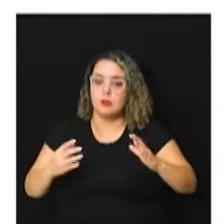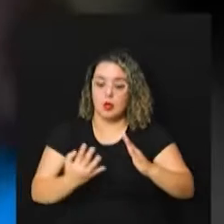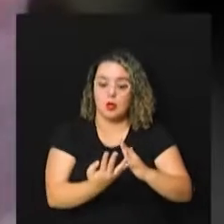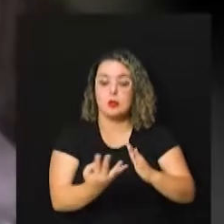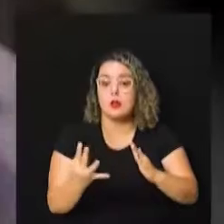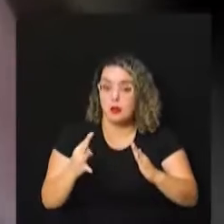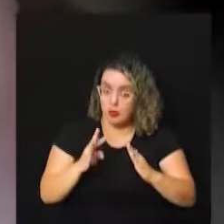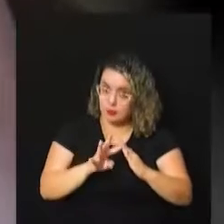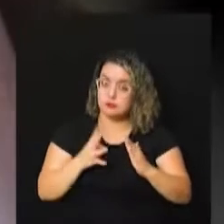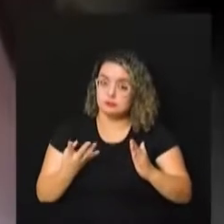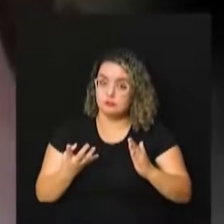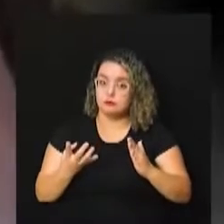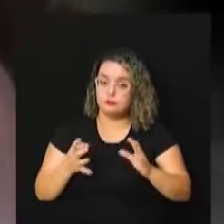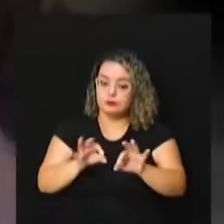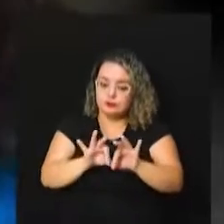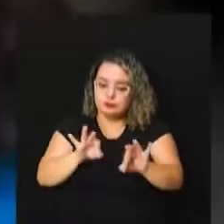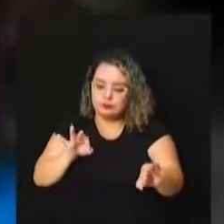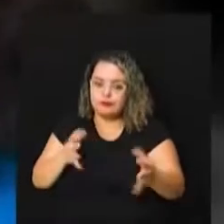adolescentes.